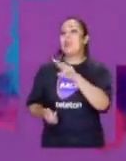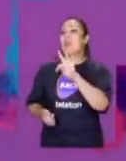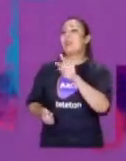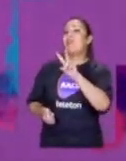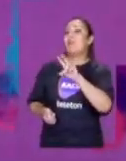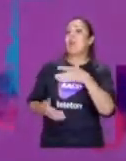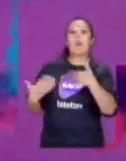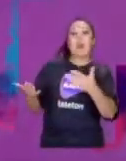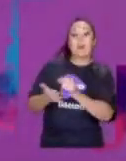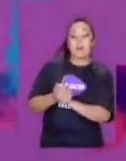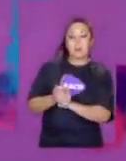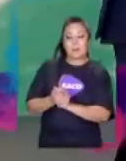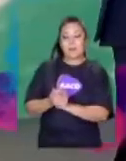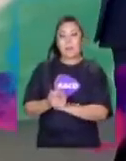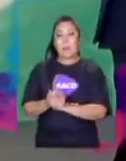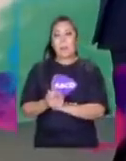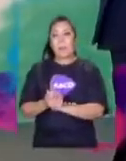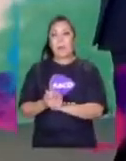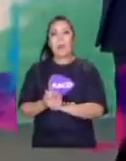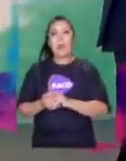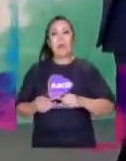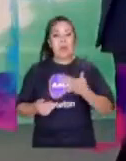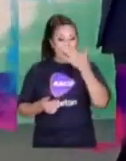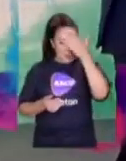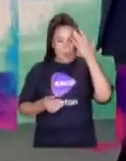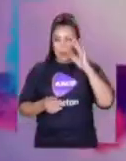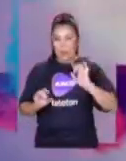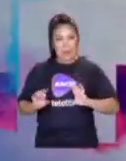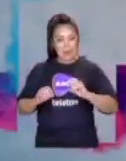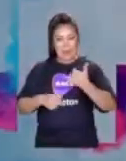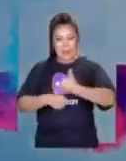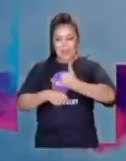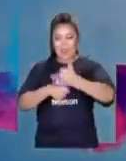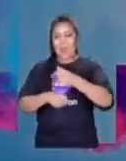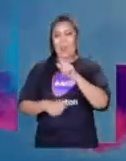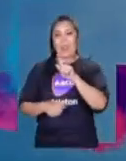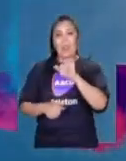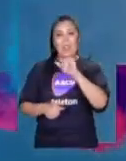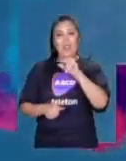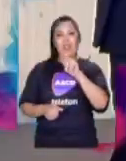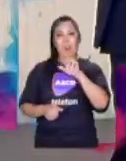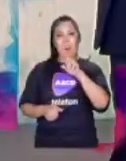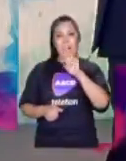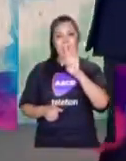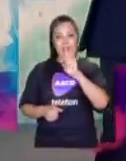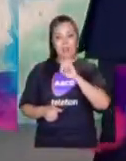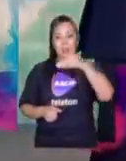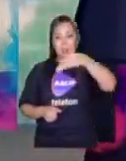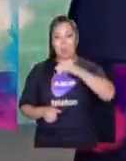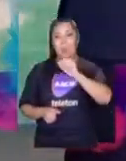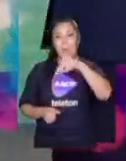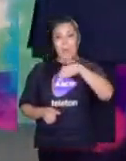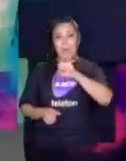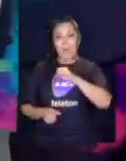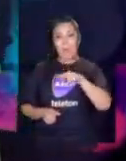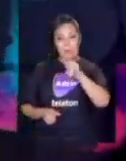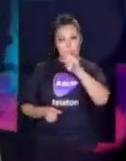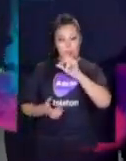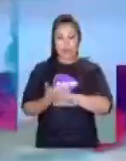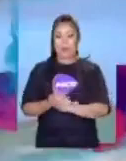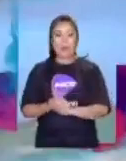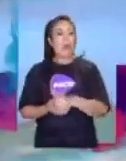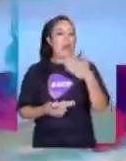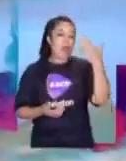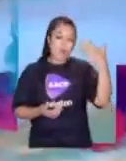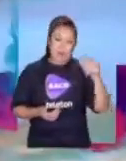VTV? Presidente da VTV? É o dono da bagaça toda. O dono da bagaça toda? É Gilberto Mansur, meu tio. Gilberto, é seu tio? Gilberto Mansur. Mansur muito famoso lá.